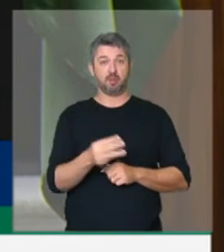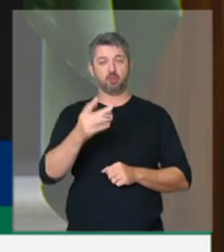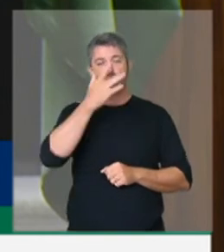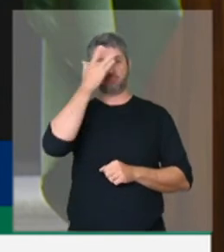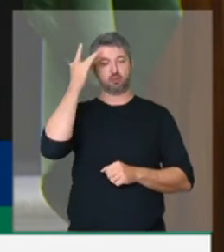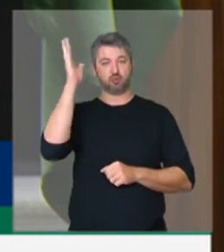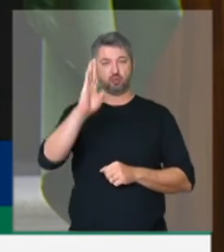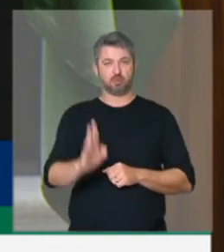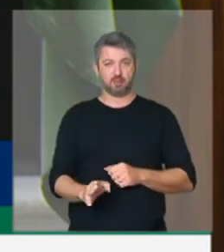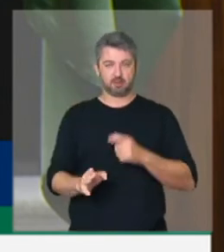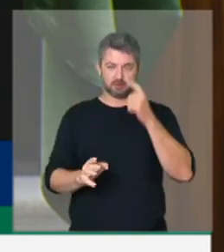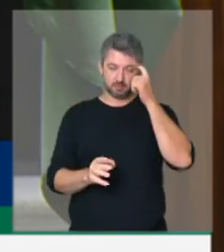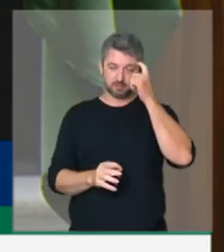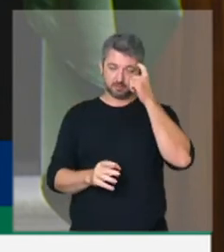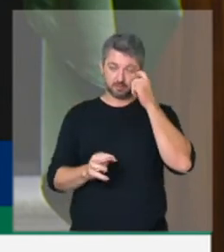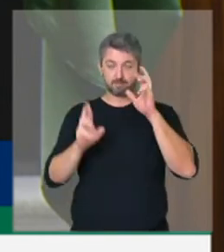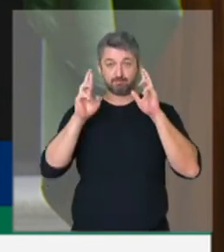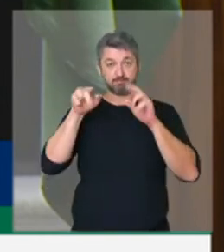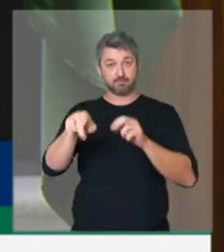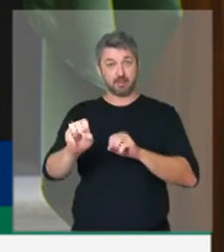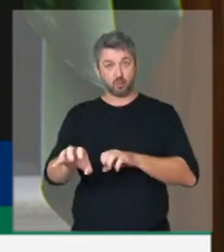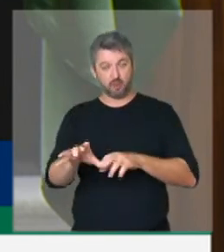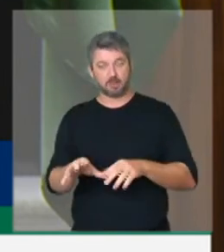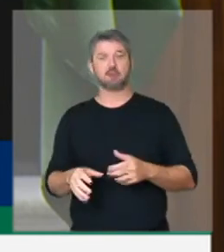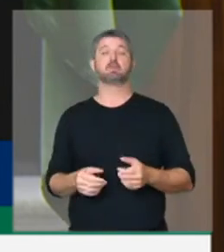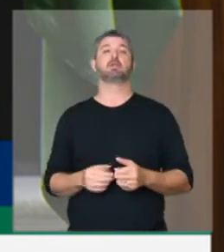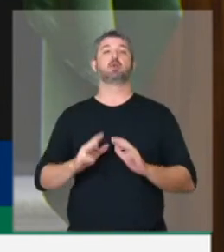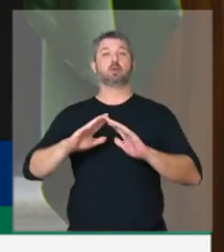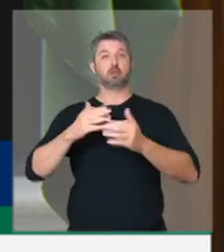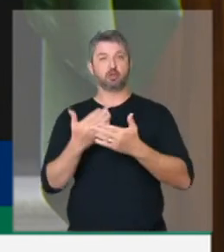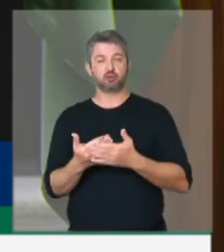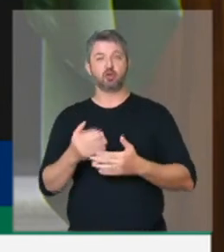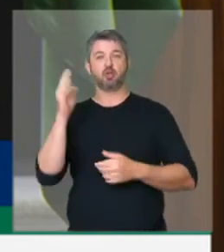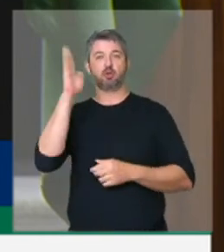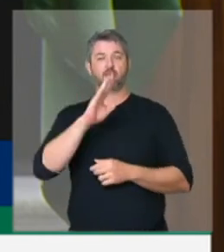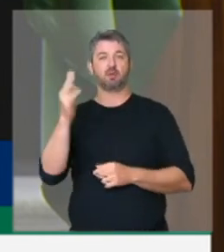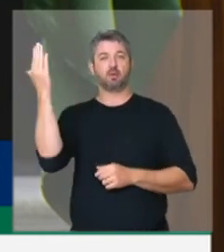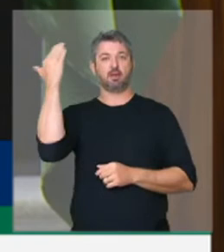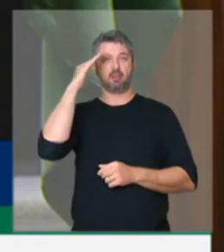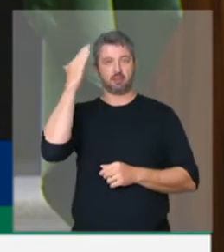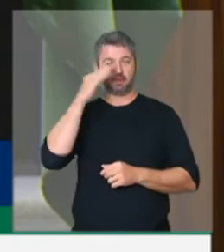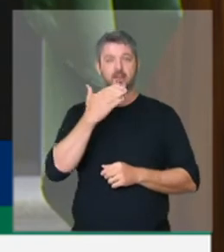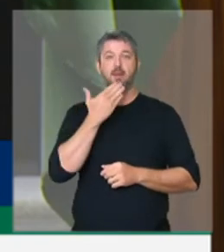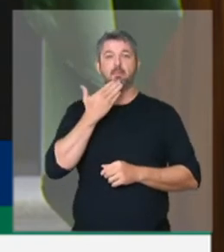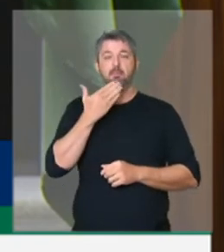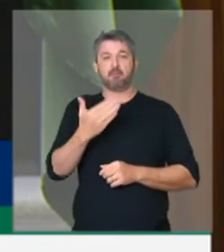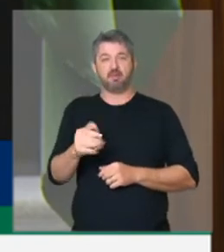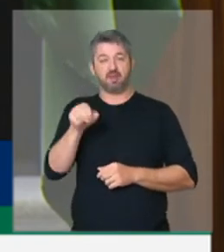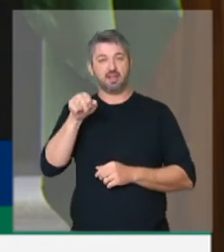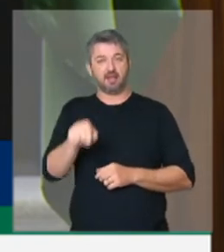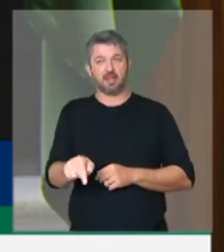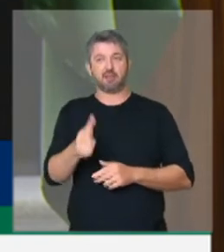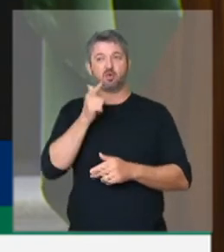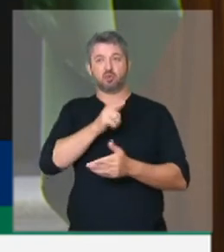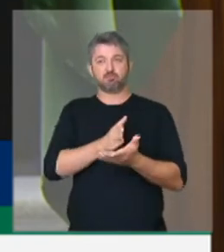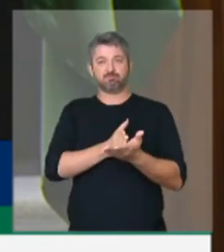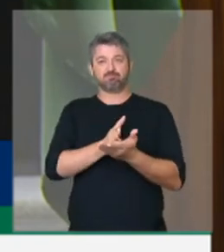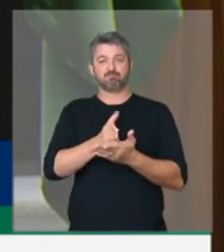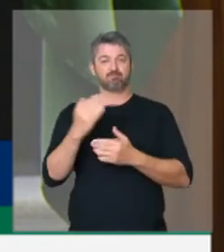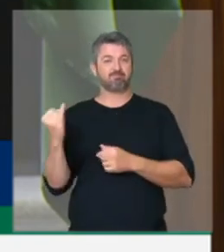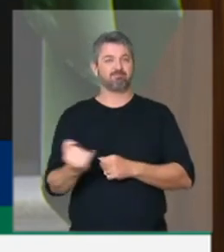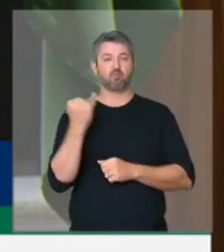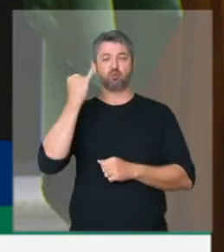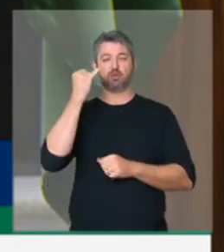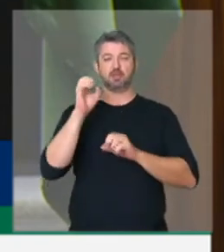brasileiros que esperam na escola e na educação que esse país entenda a prioridade e cumpra a essencialidade da educação